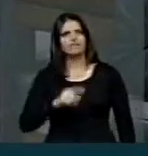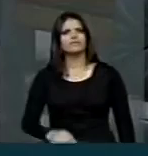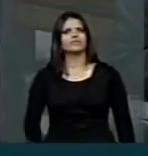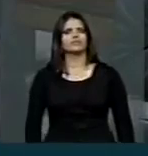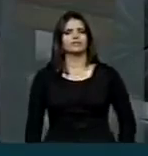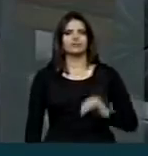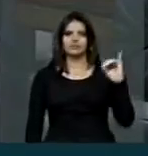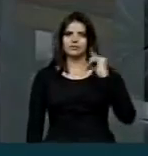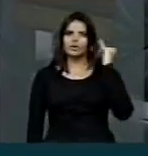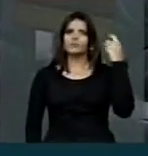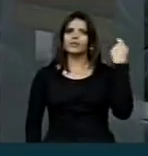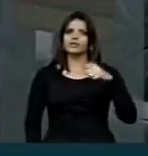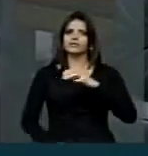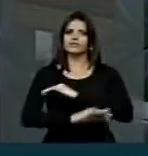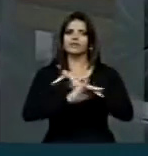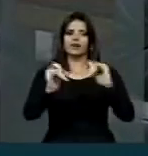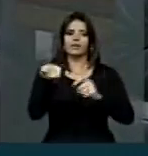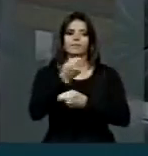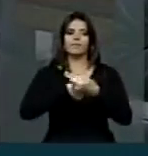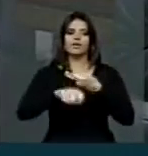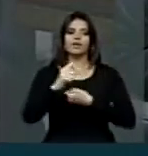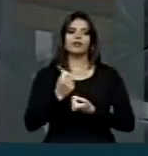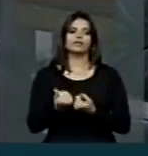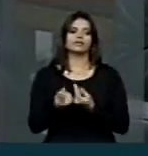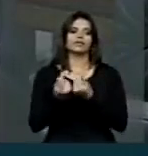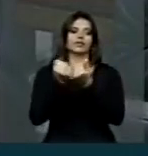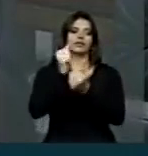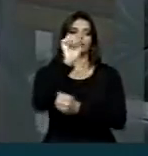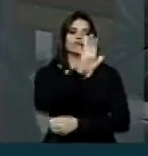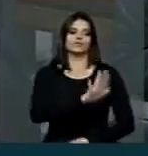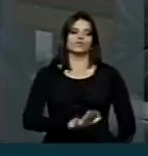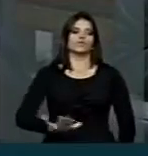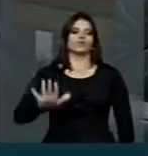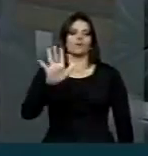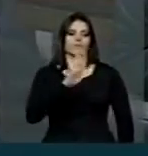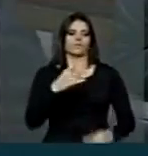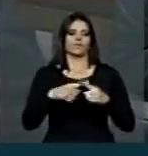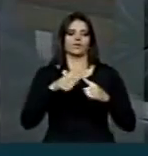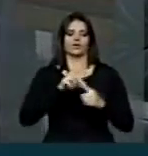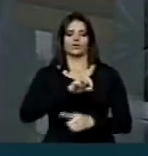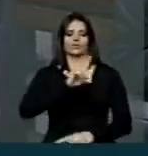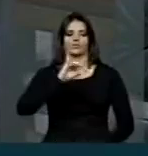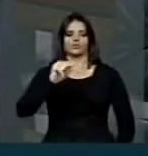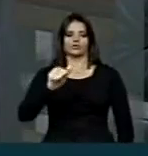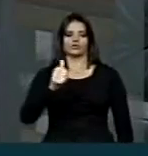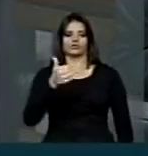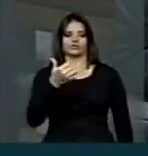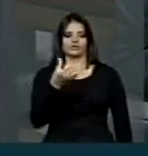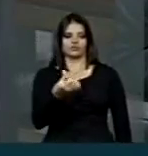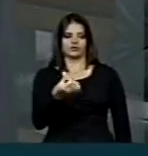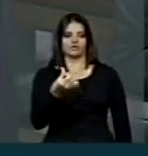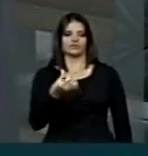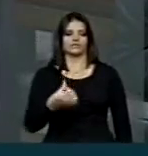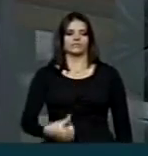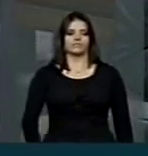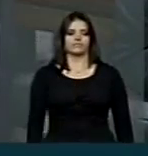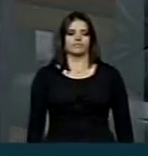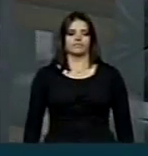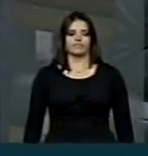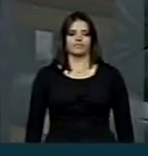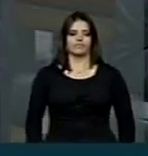para o mercado para a economia nacional no dia 16 de Setembro passado a